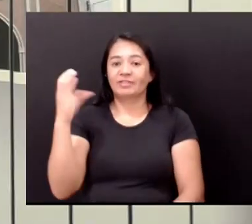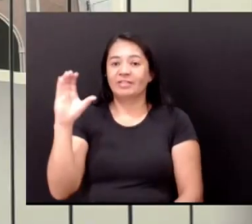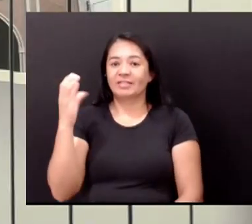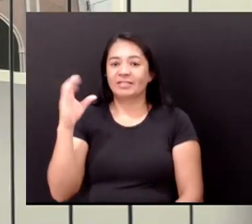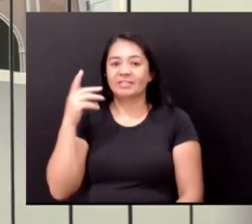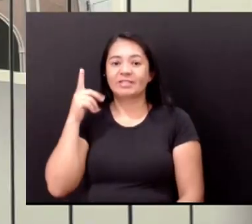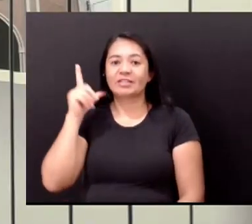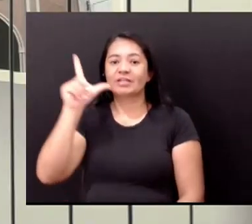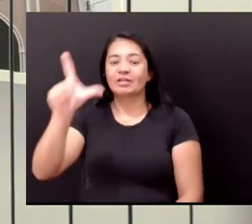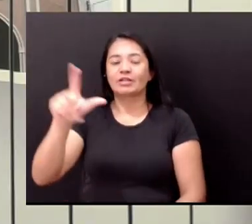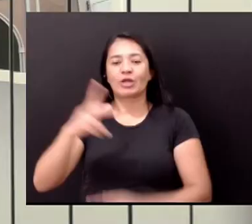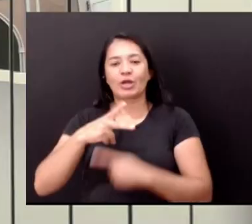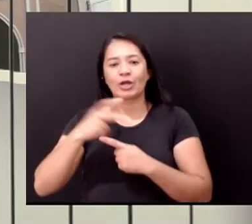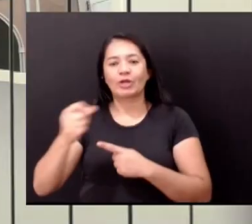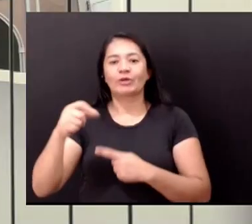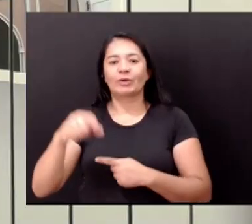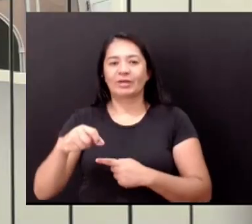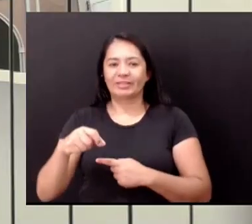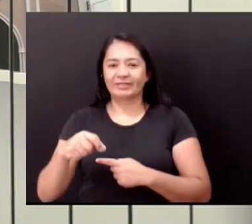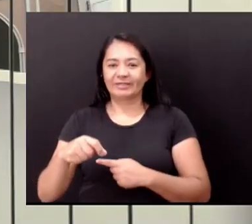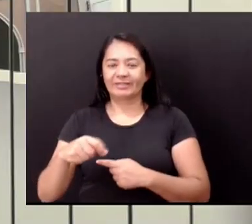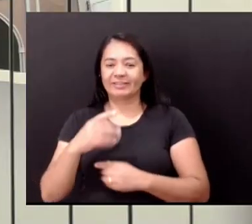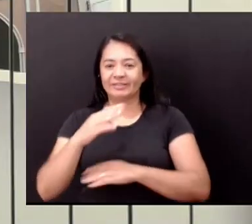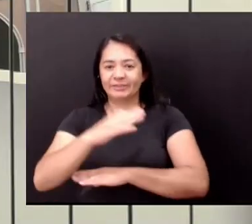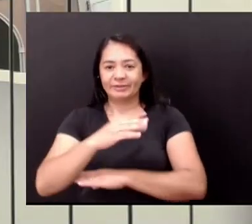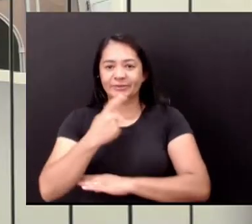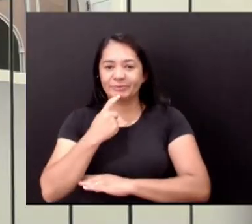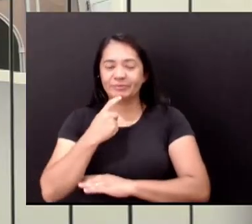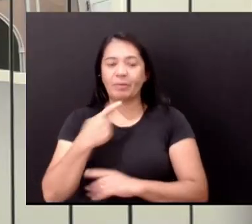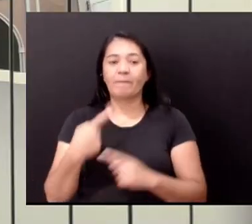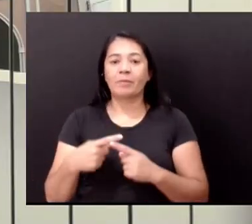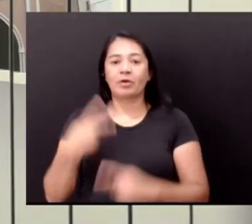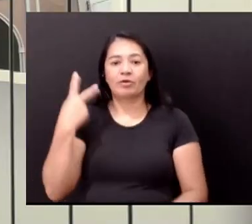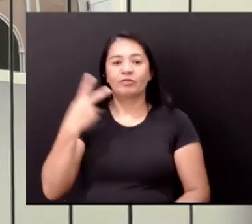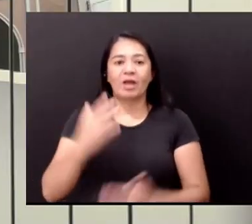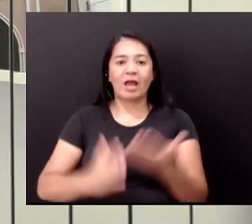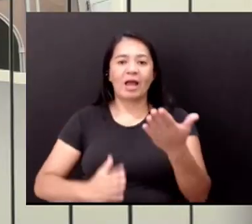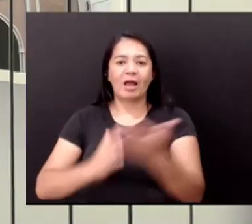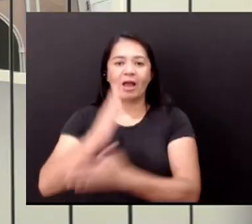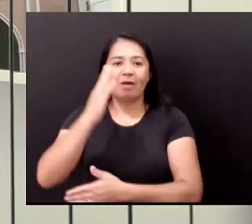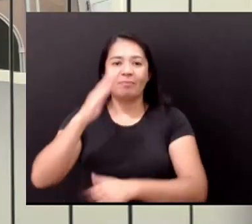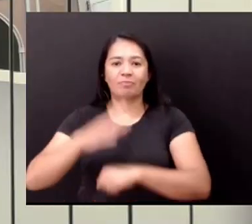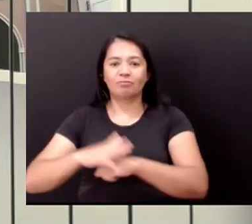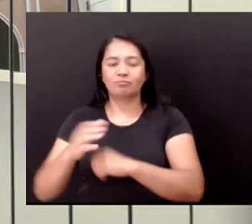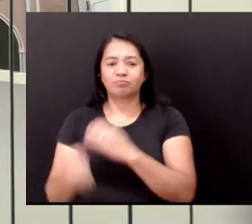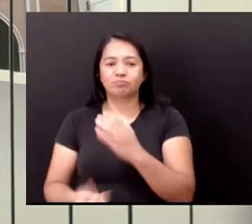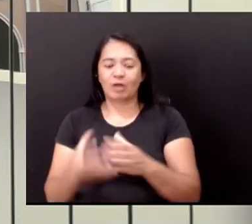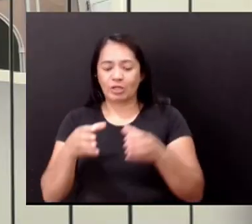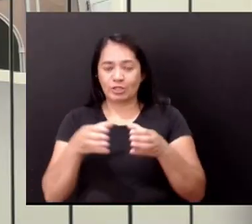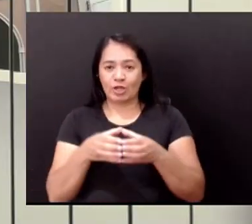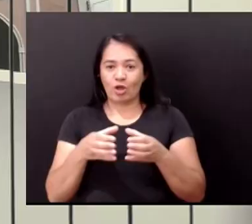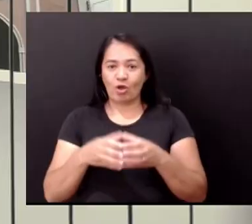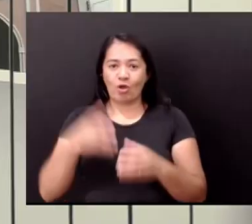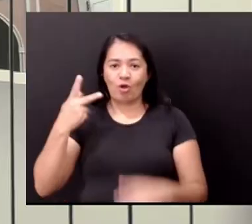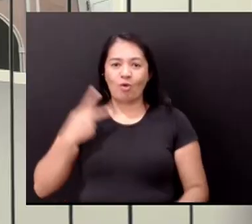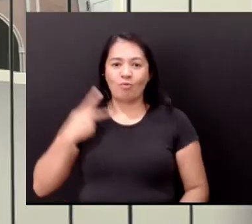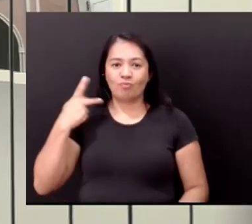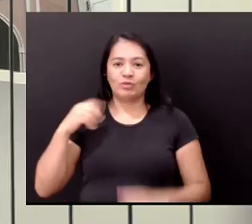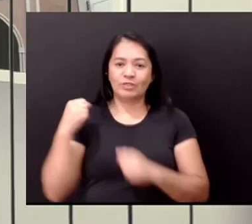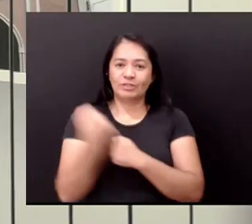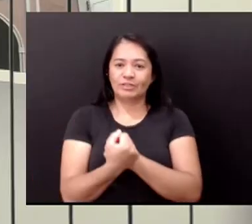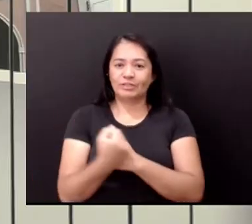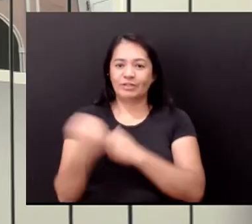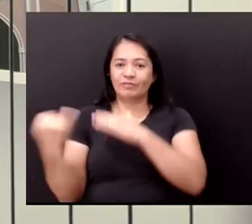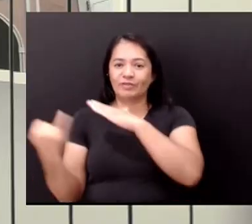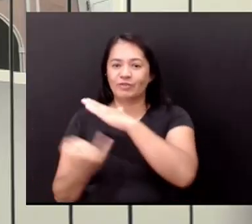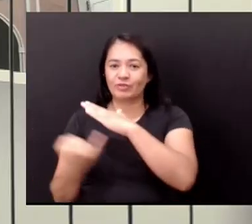Câmara Municipal de Campinas, porque os vereadores aprovaram a criação, então, da Frente Parlamentar em Defesa do Instituto Agronômico